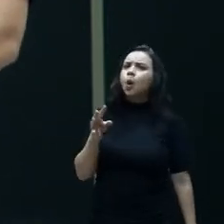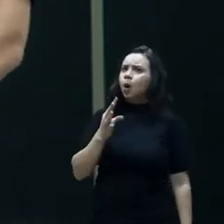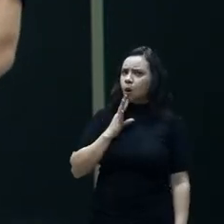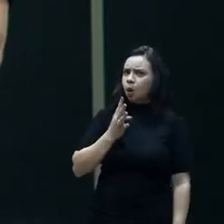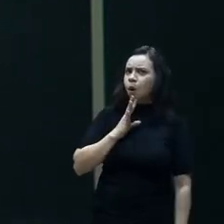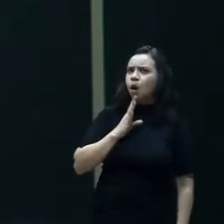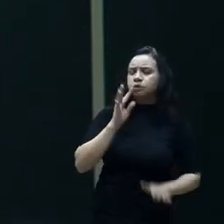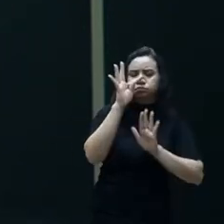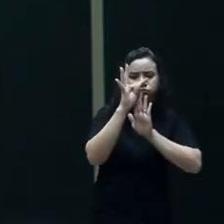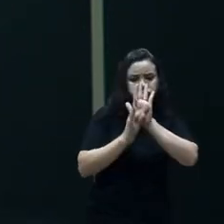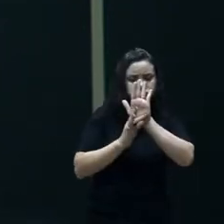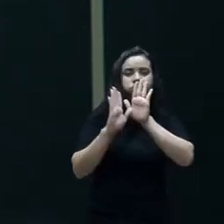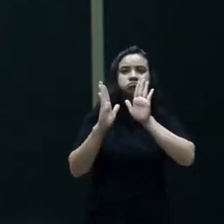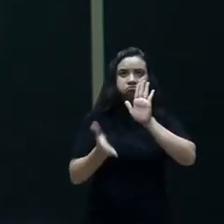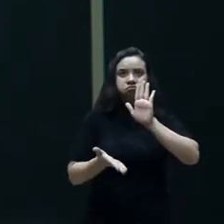essa parábola.